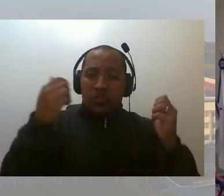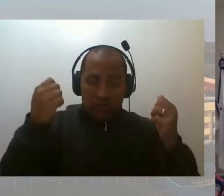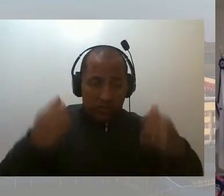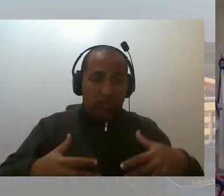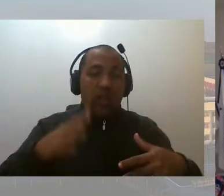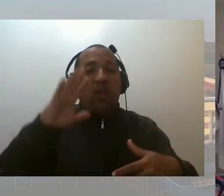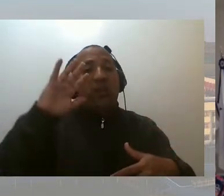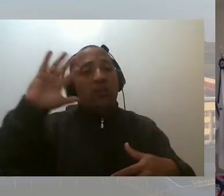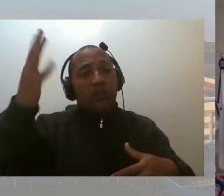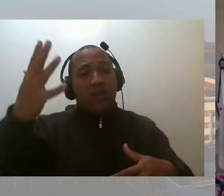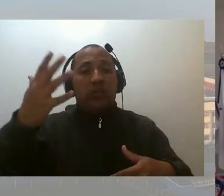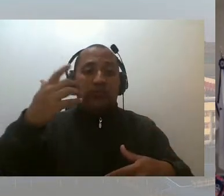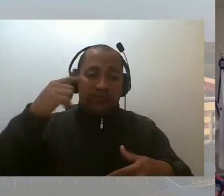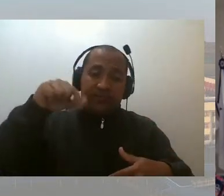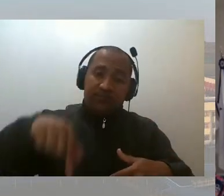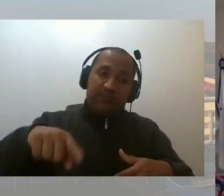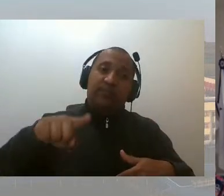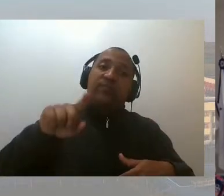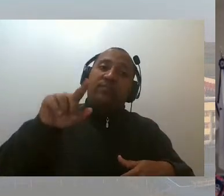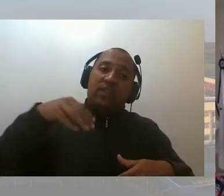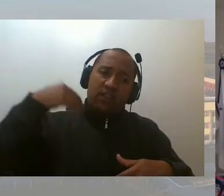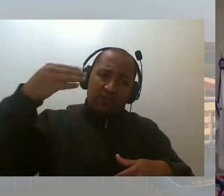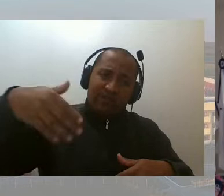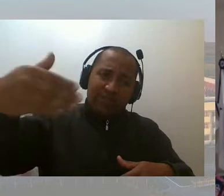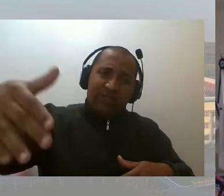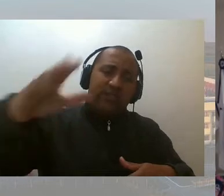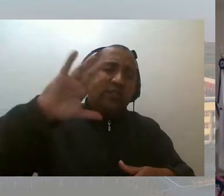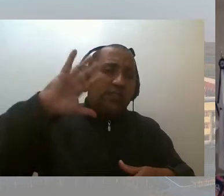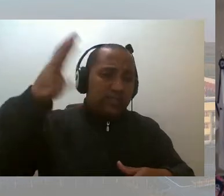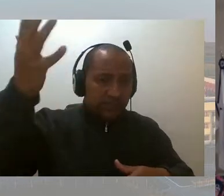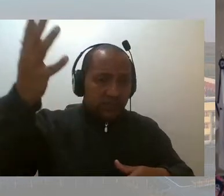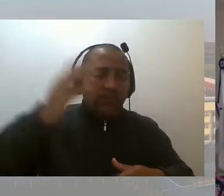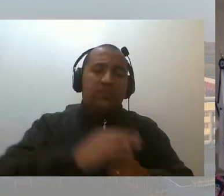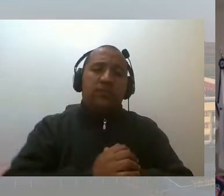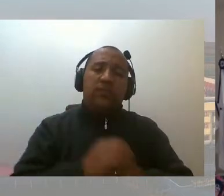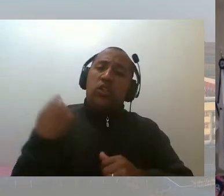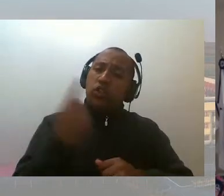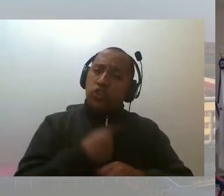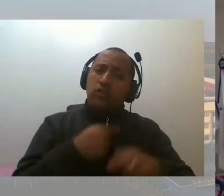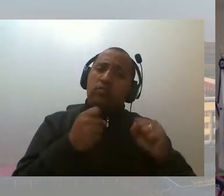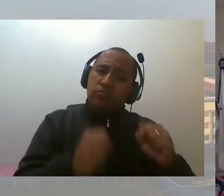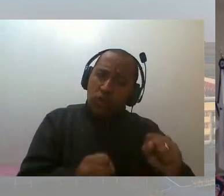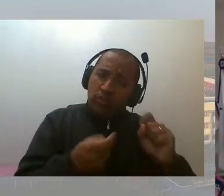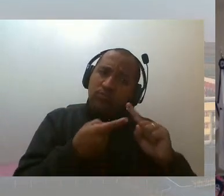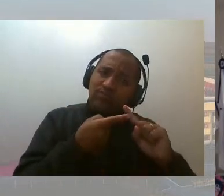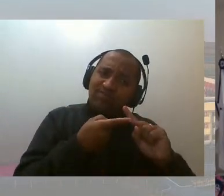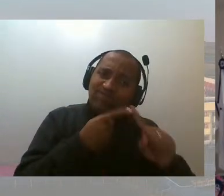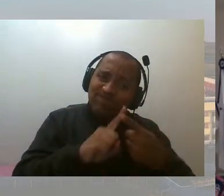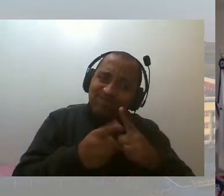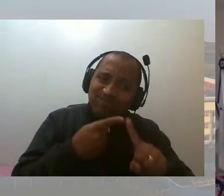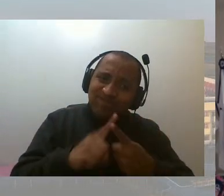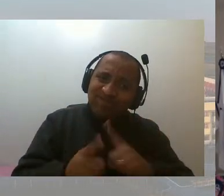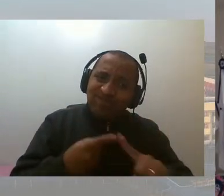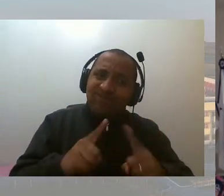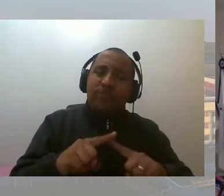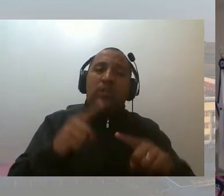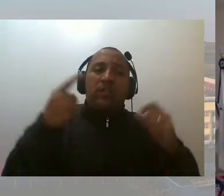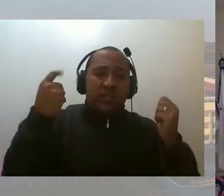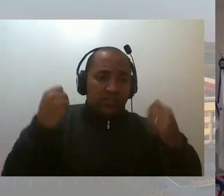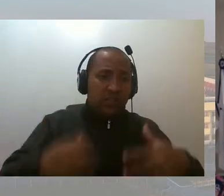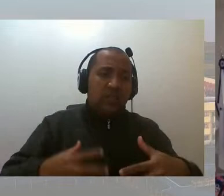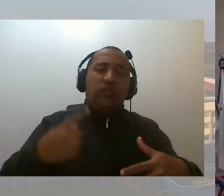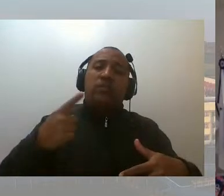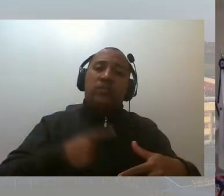que aconteceu e que daqui para frente possamos dialogar de forma conciliatória para que não ocorra